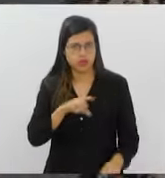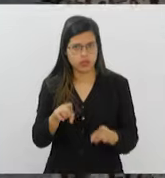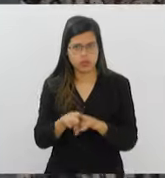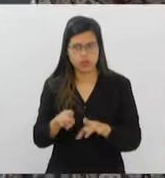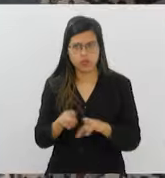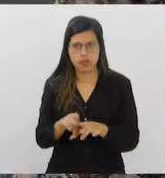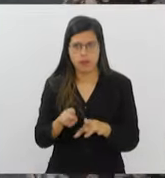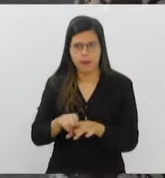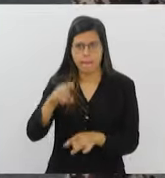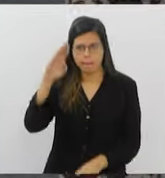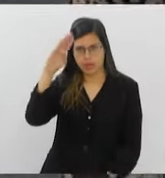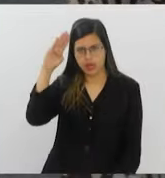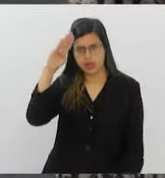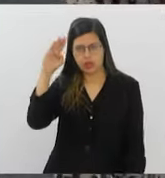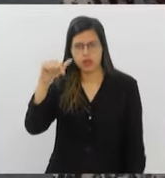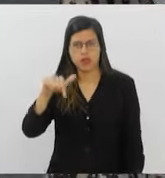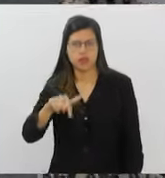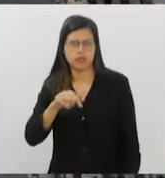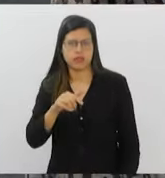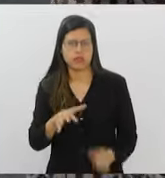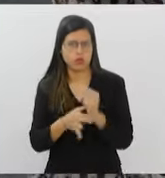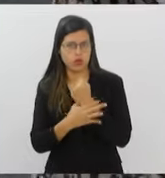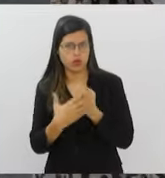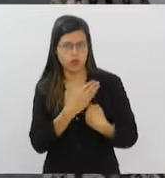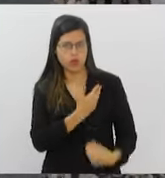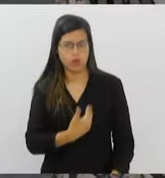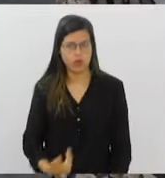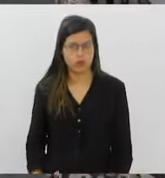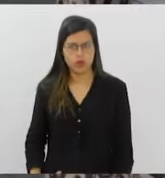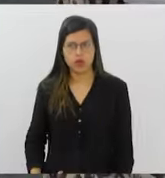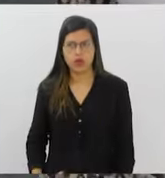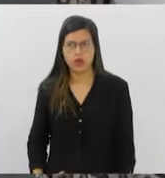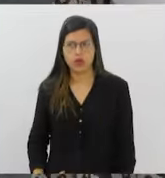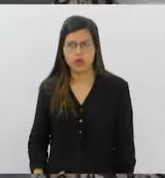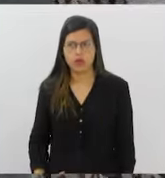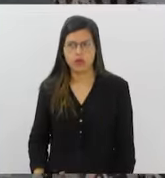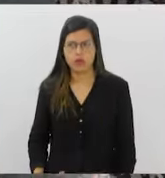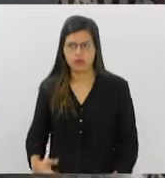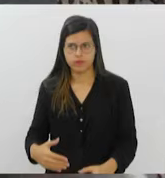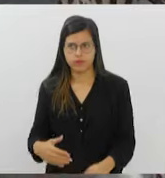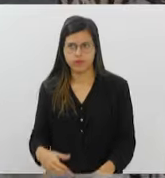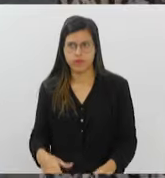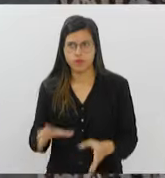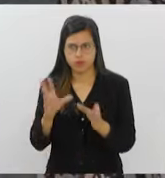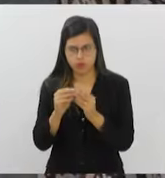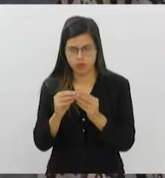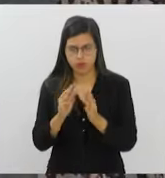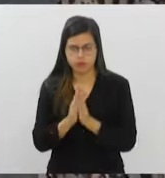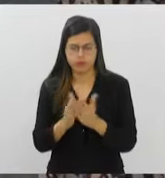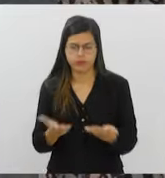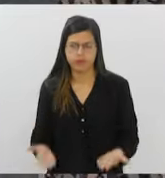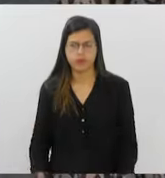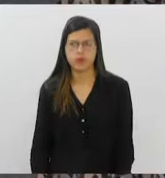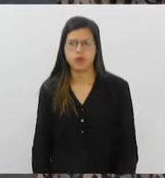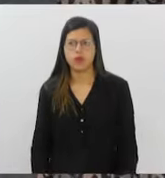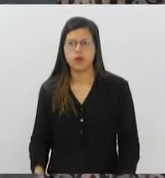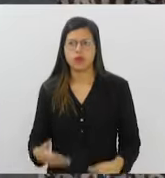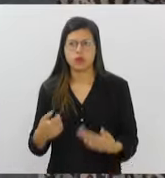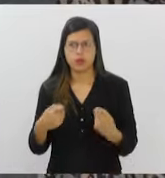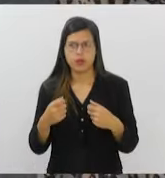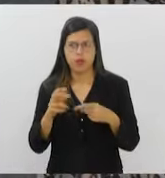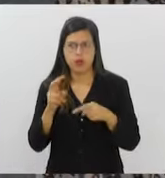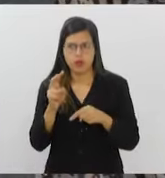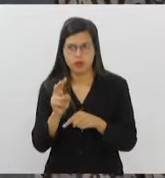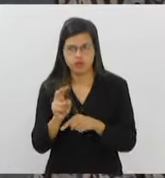militares armadas de segurança pública, que deveriam garantir a proteção